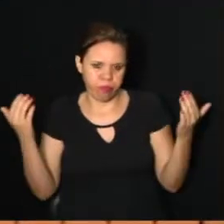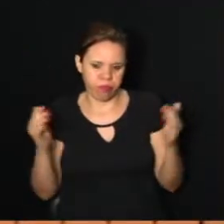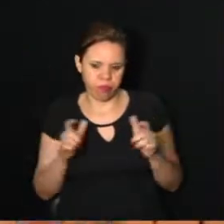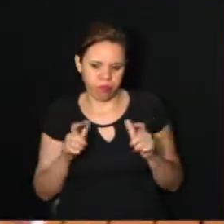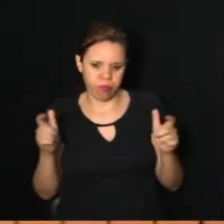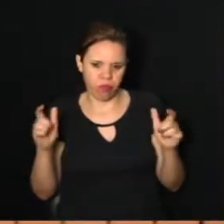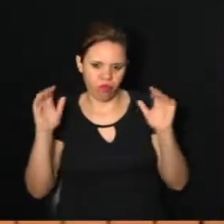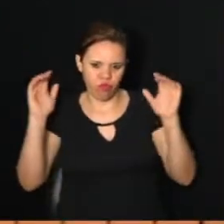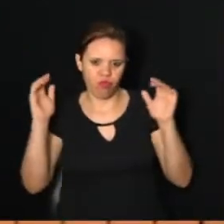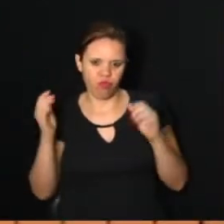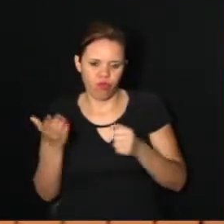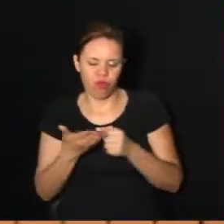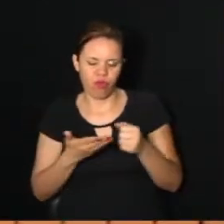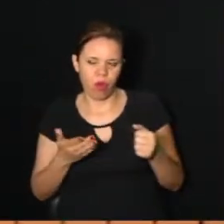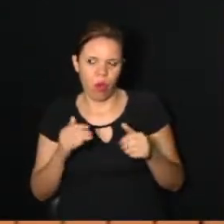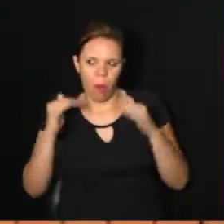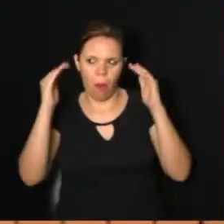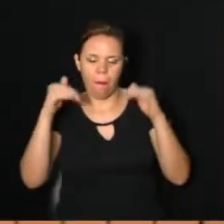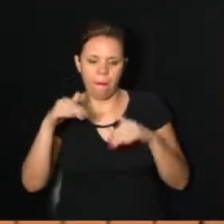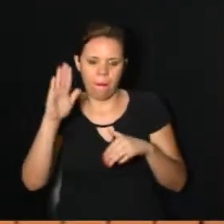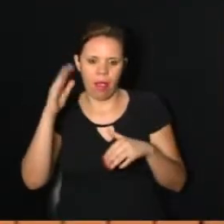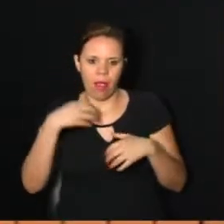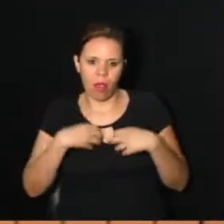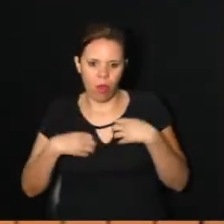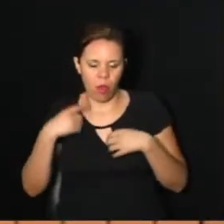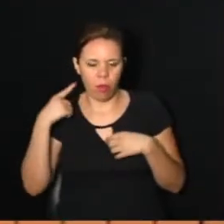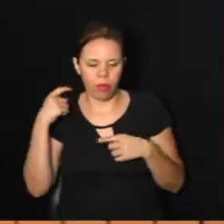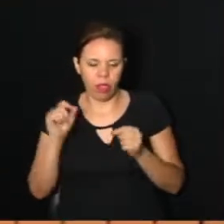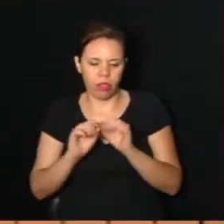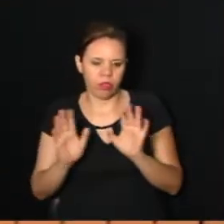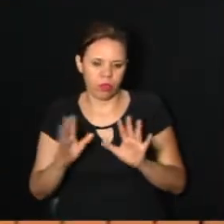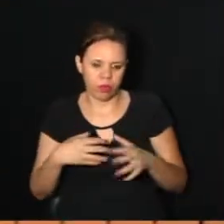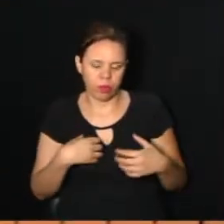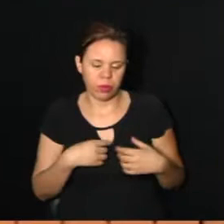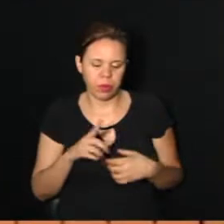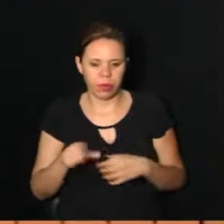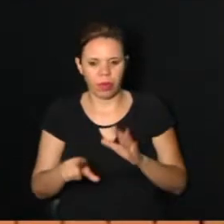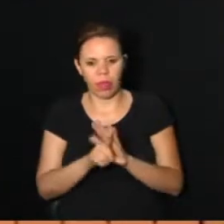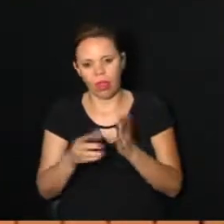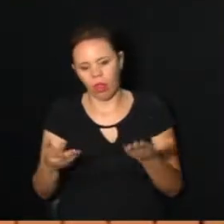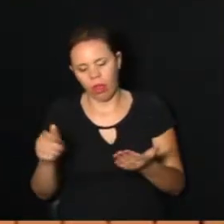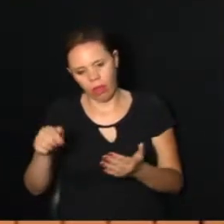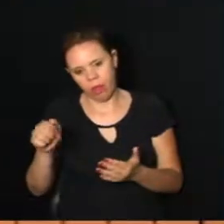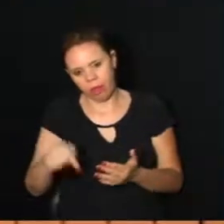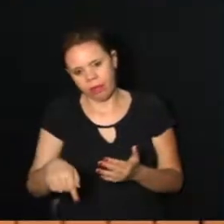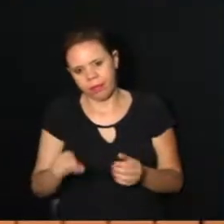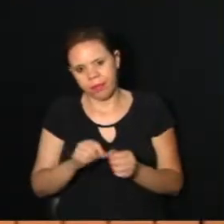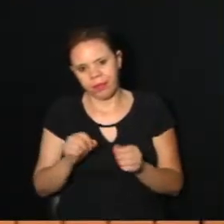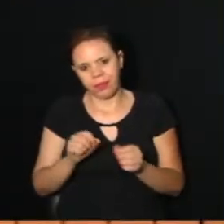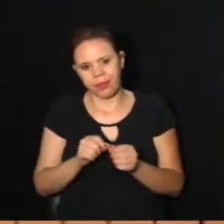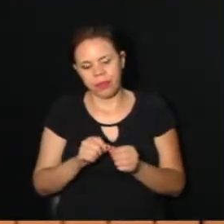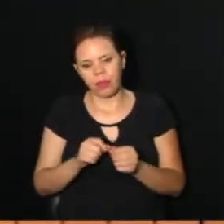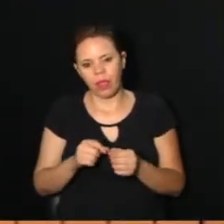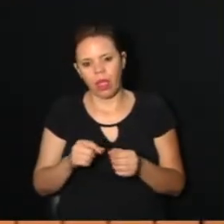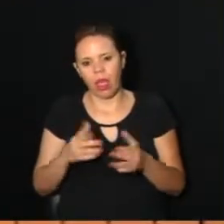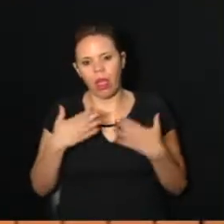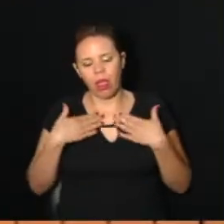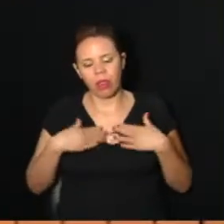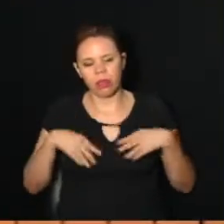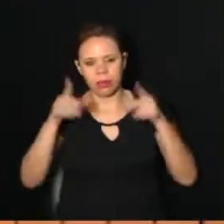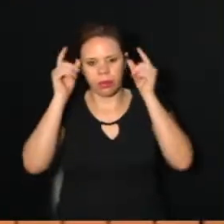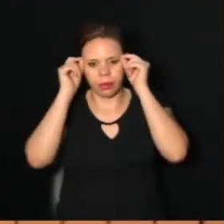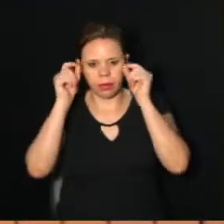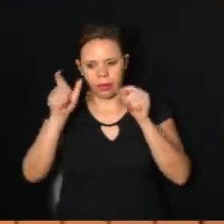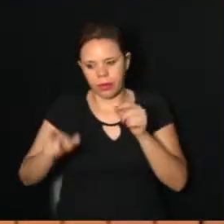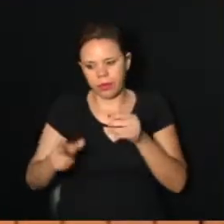média ou maior incomodidade. Então, isso aí traz essa lei ela acaba trazendo um alento àquele indivíduo que quer abrir sua